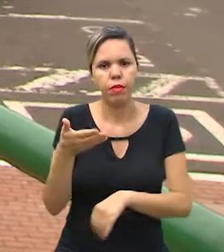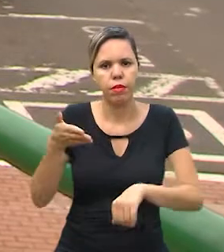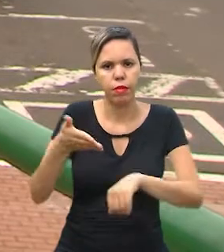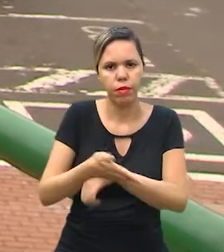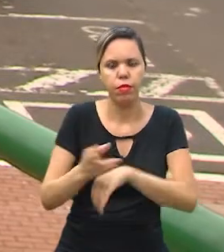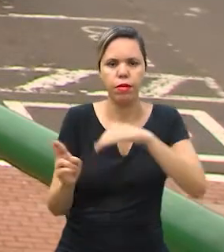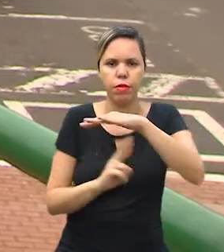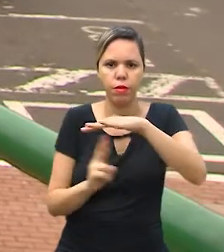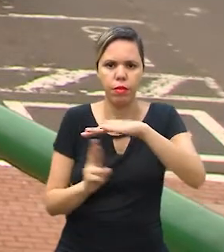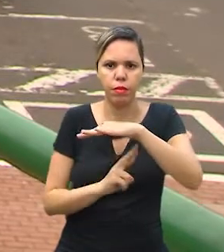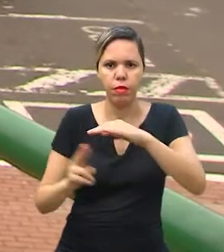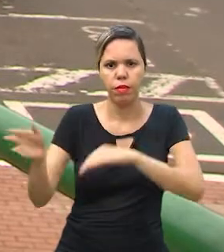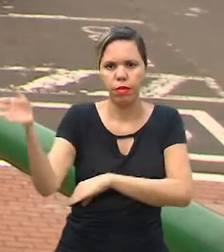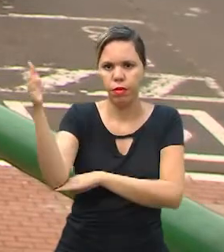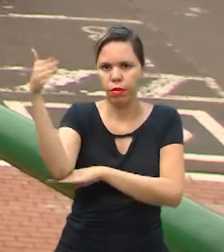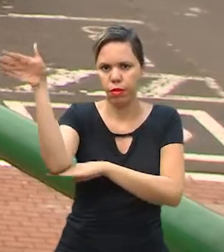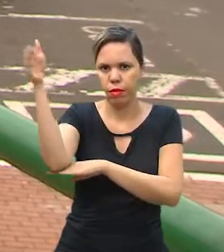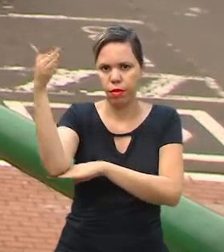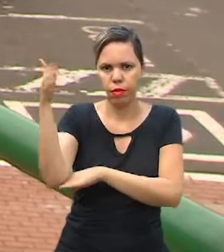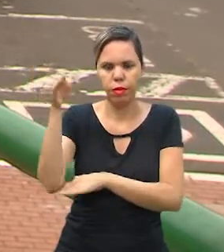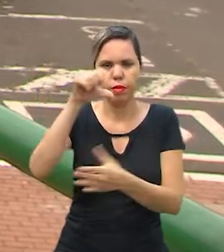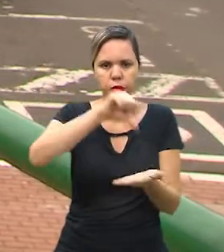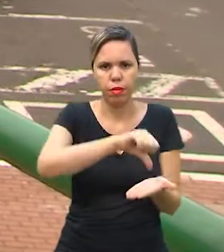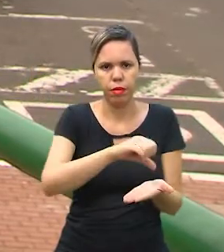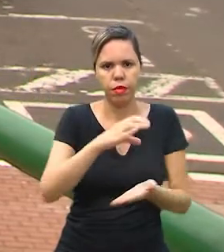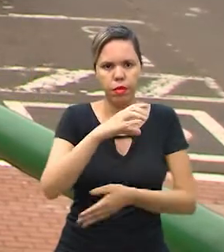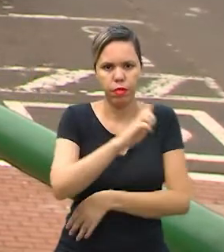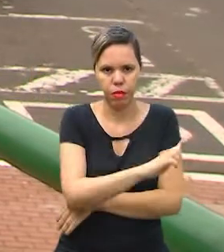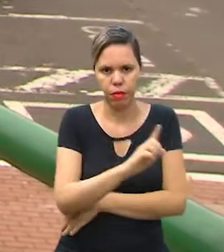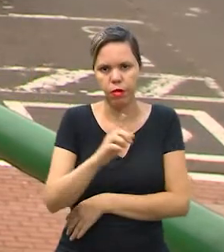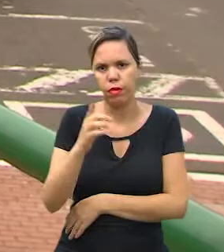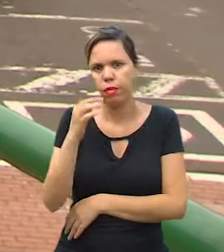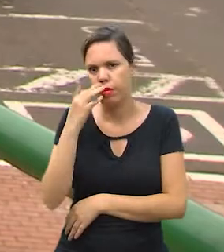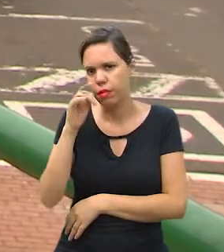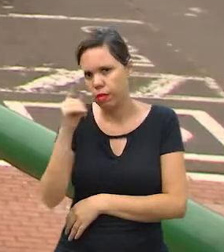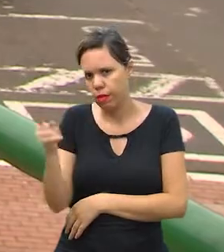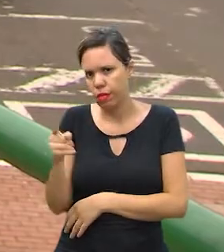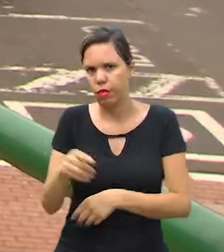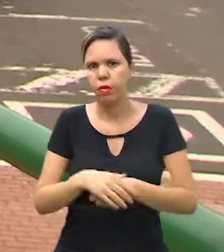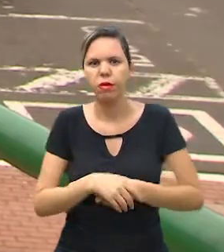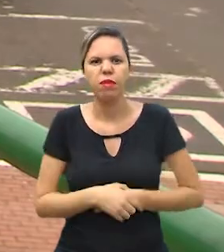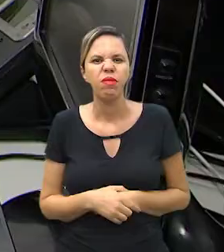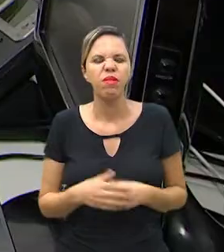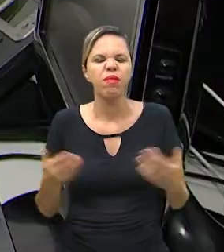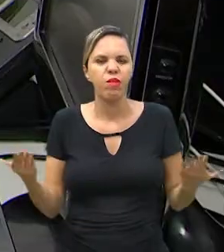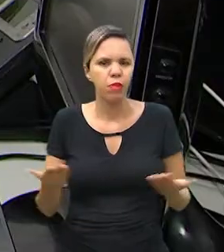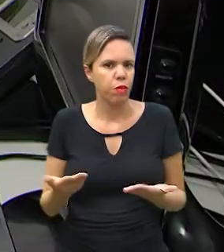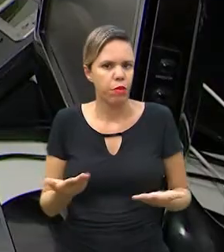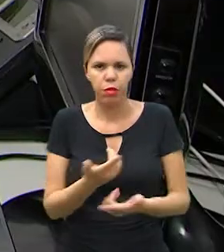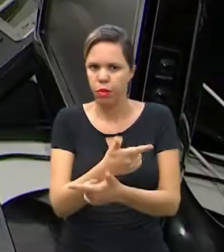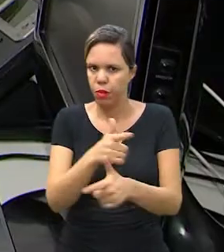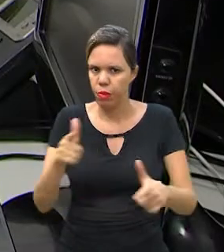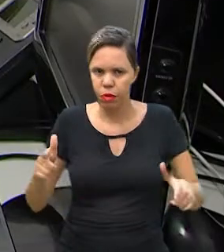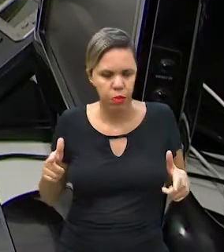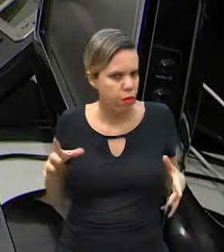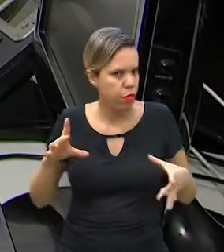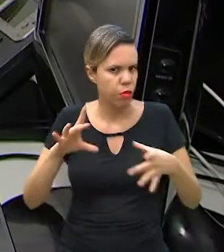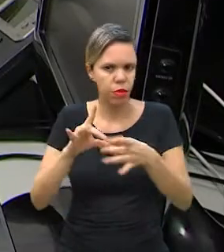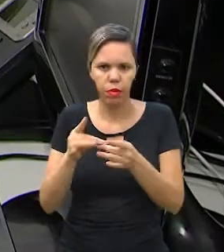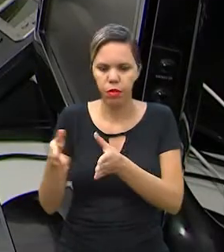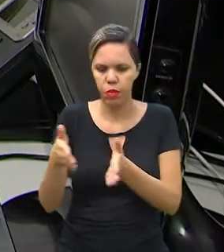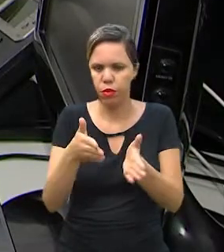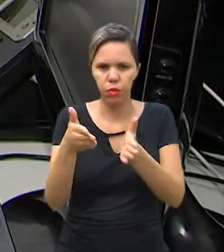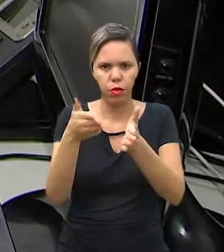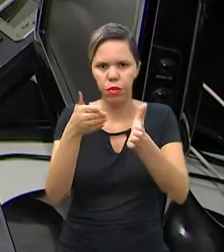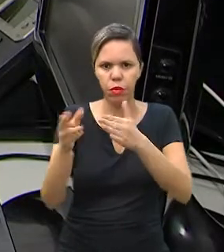criação do acesso da Rodovia dos Bandeirantes aos distritos do Campo Grande e do Ouro Verde hoje não existe as